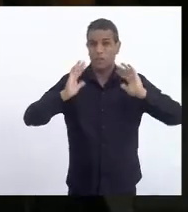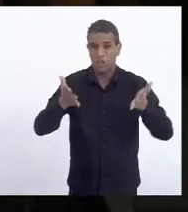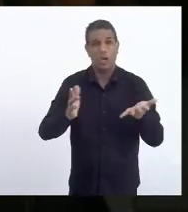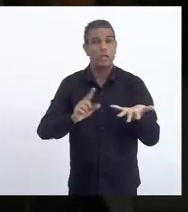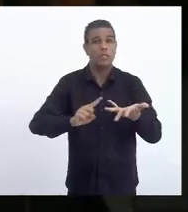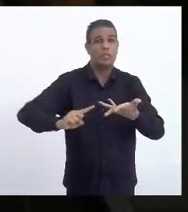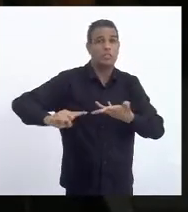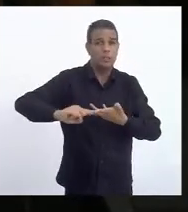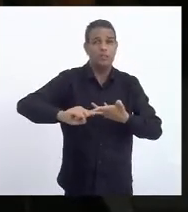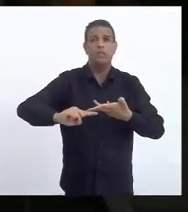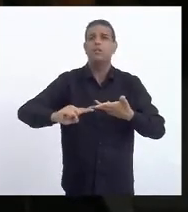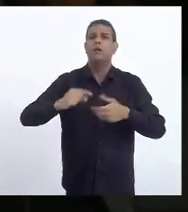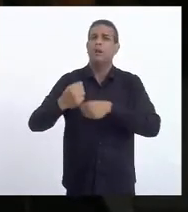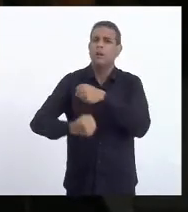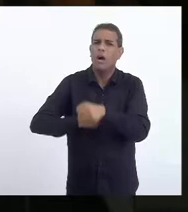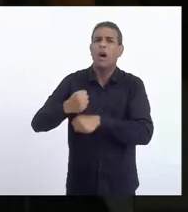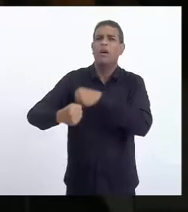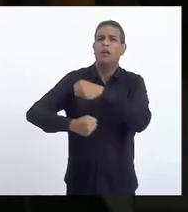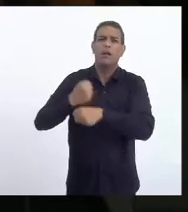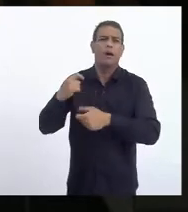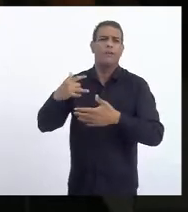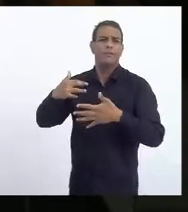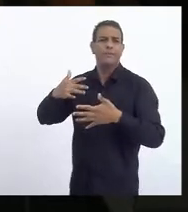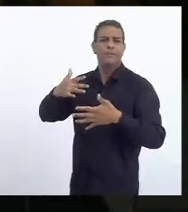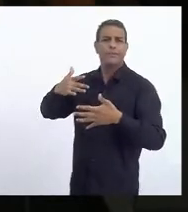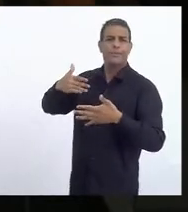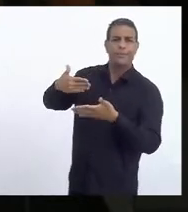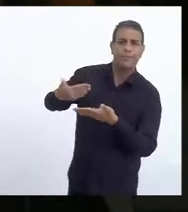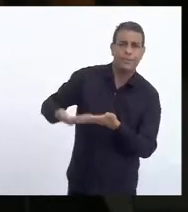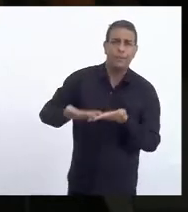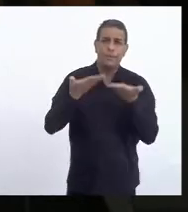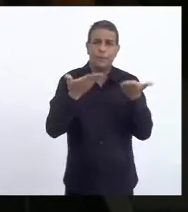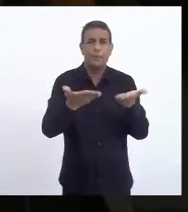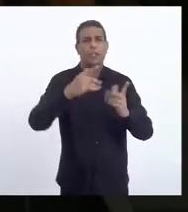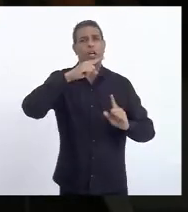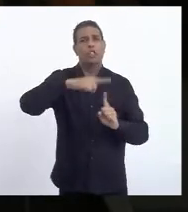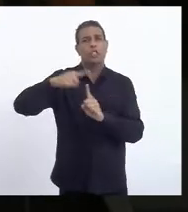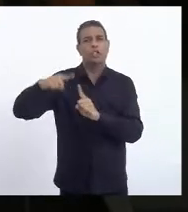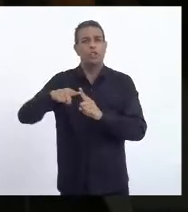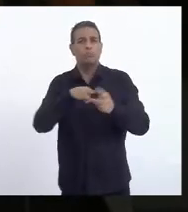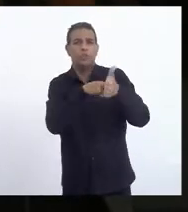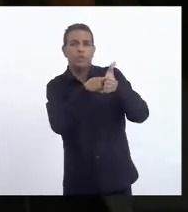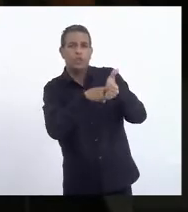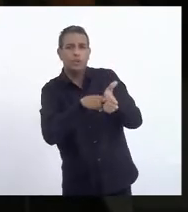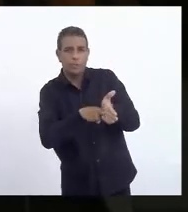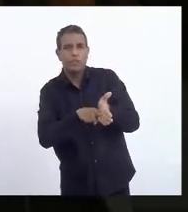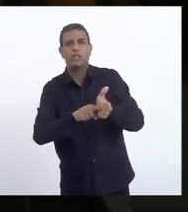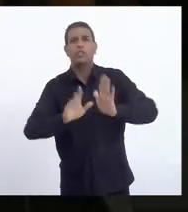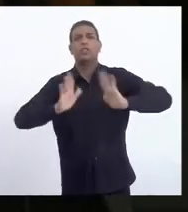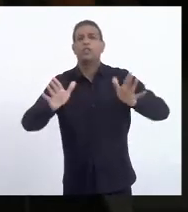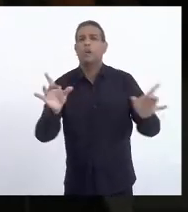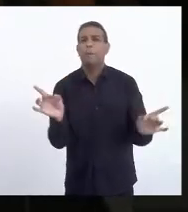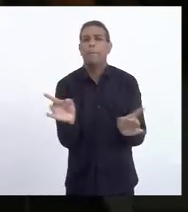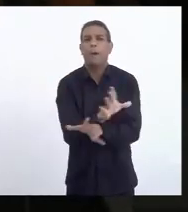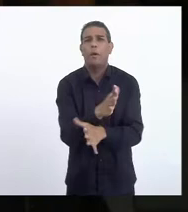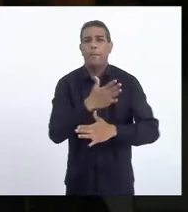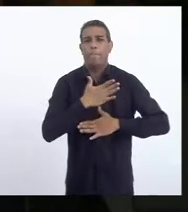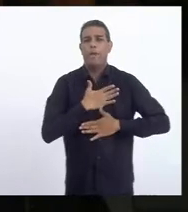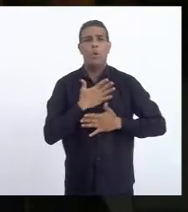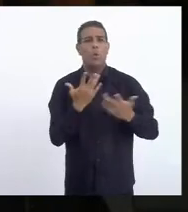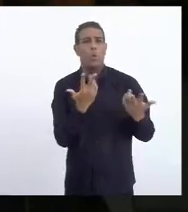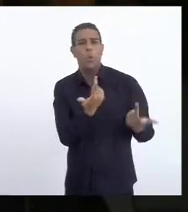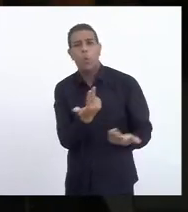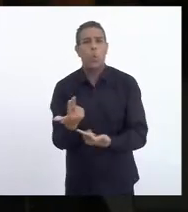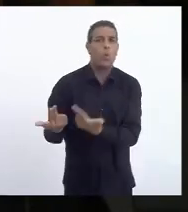eu me submeto todo ano E aí se exame EA função do